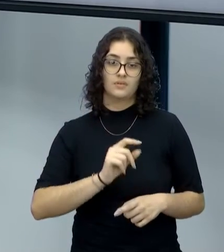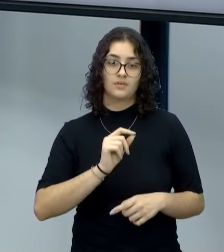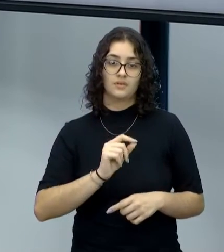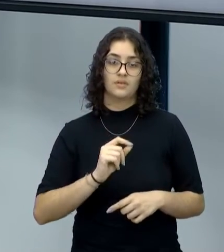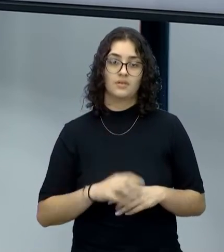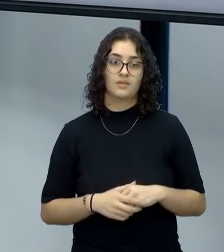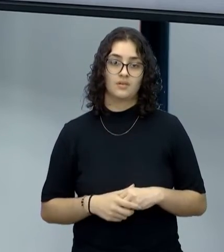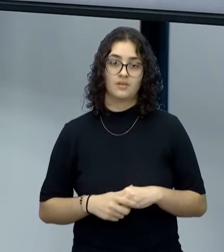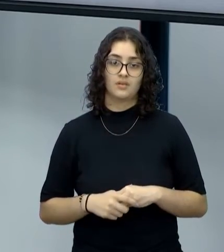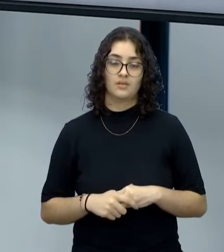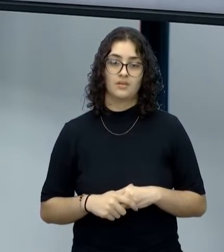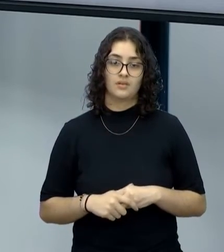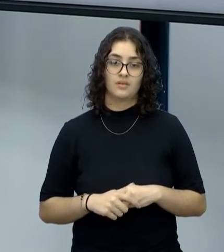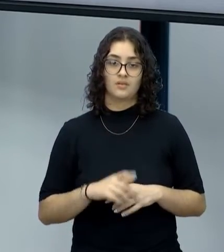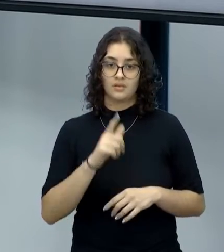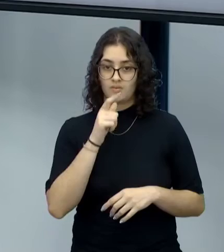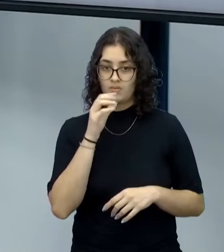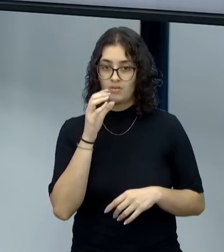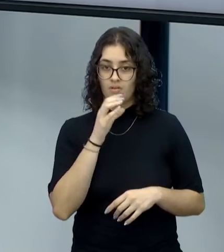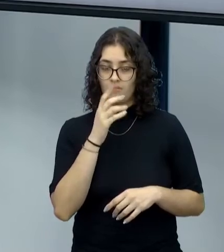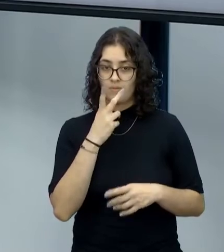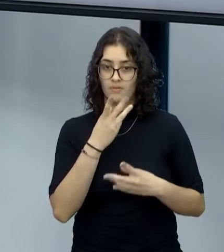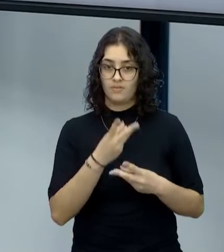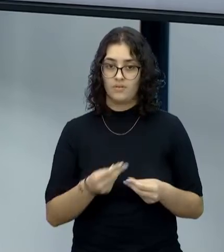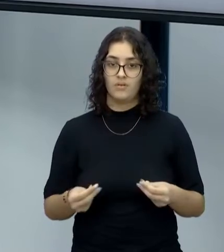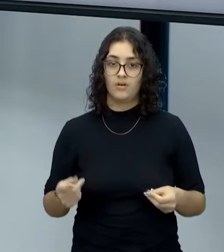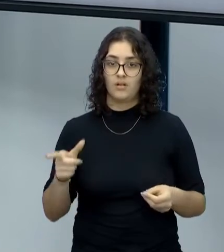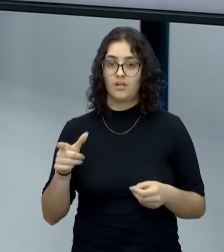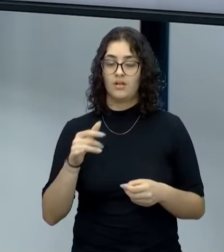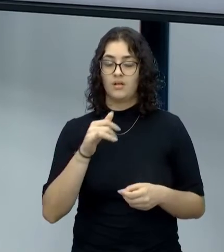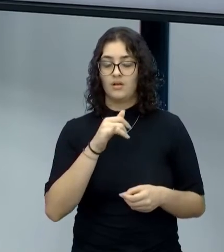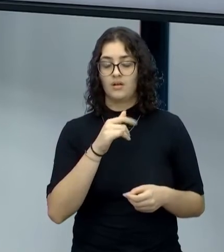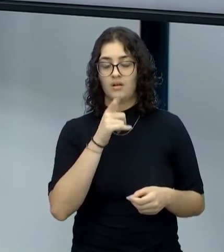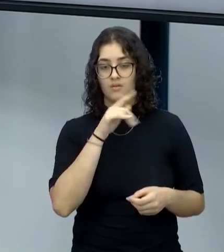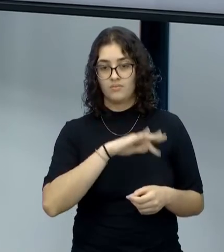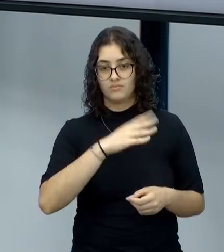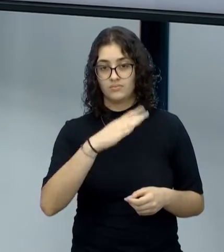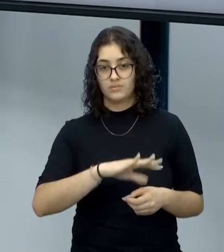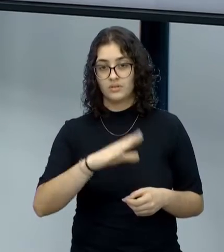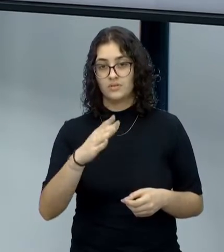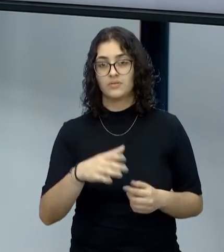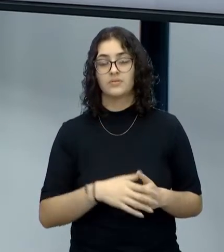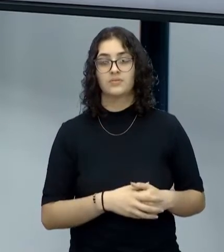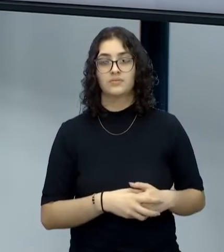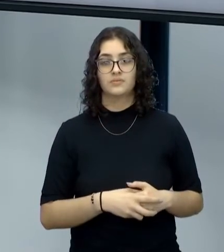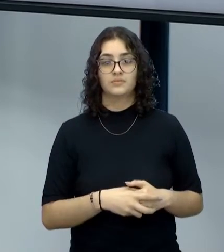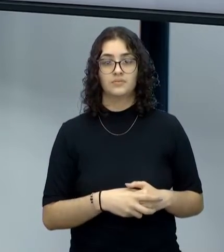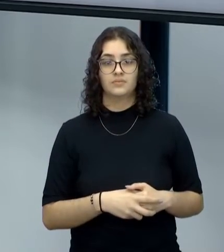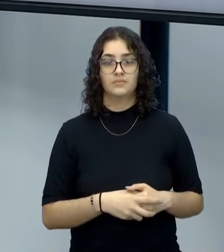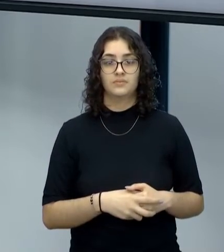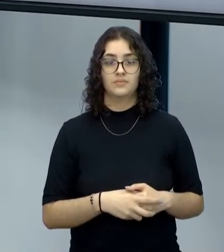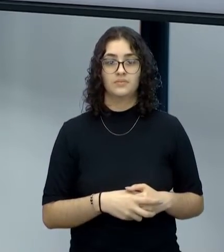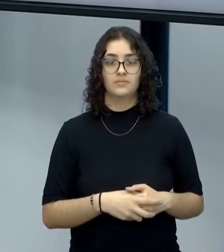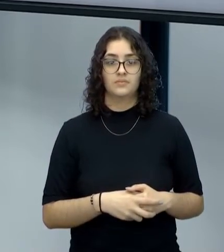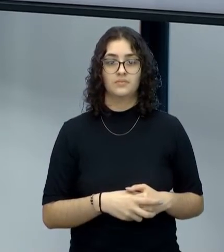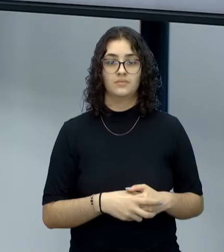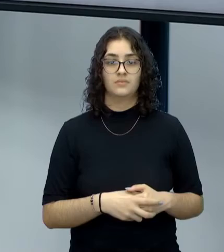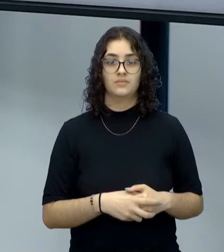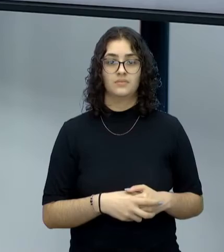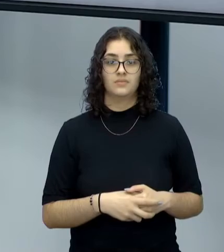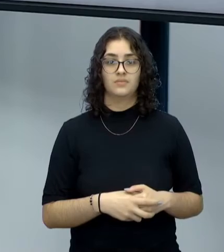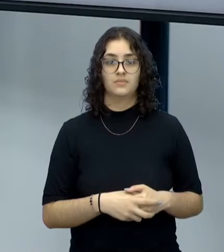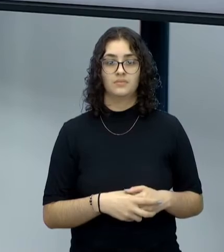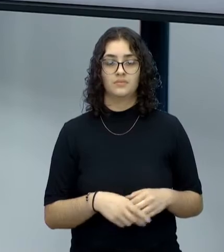termas, aquela água quente acaba escapando para o rio, para o lago ali da região. Então, aquela água quente vai para o rio, vai para o lago,